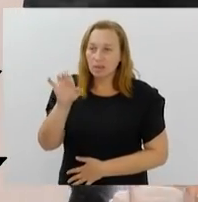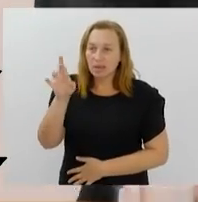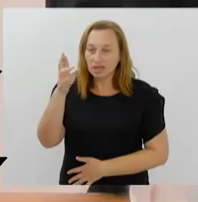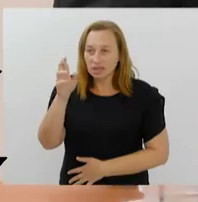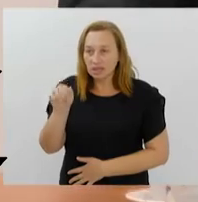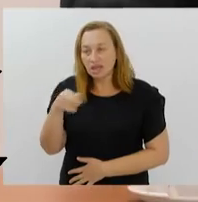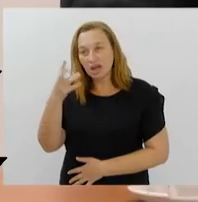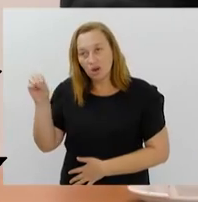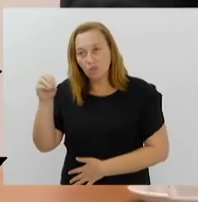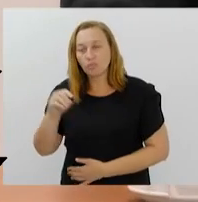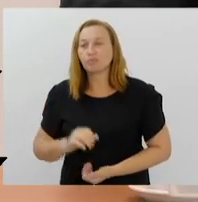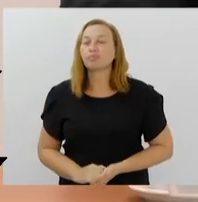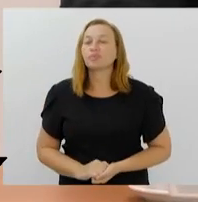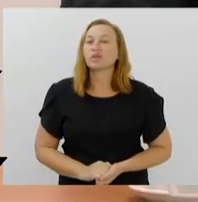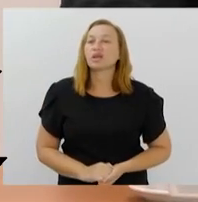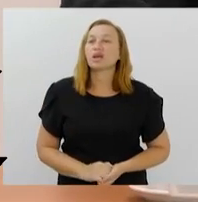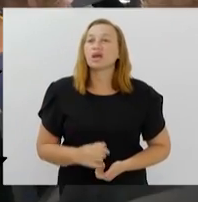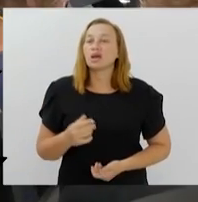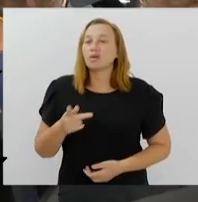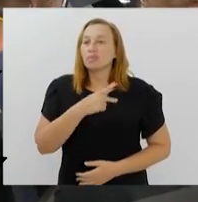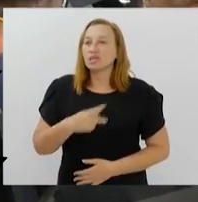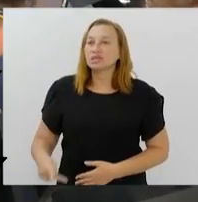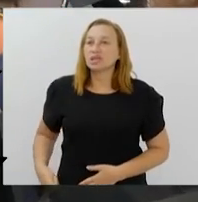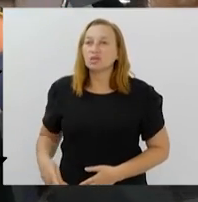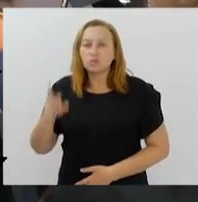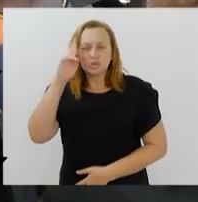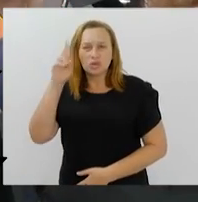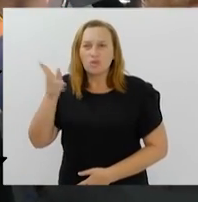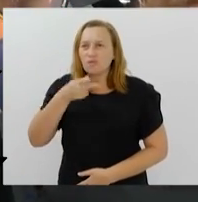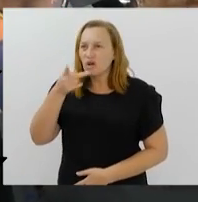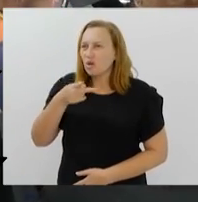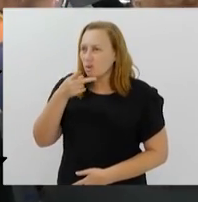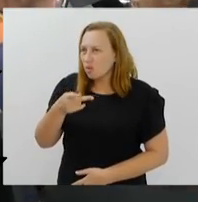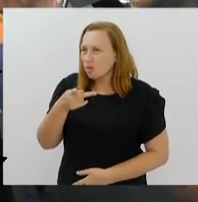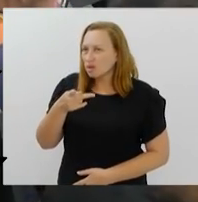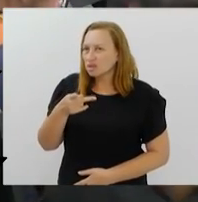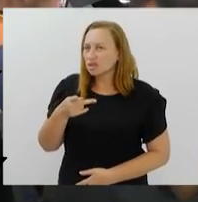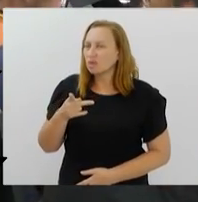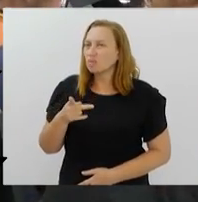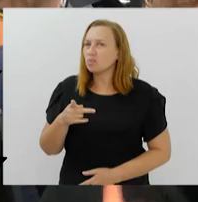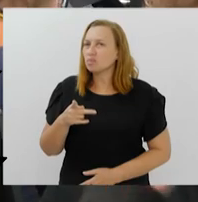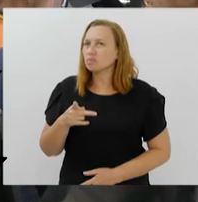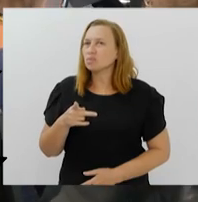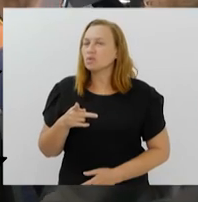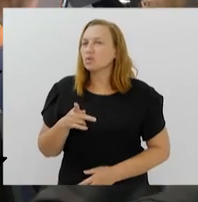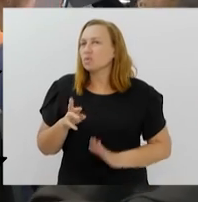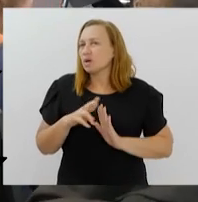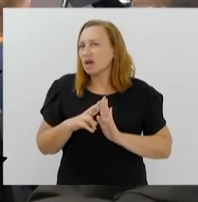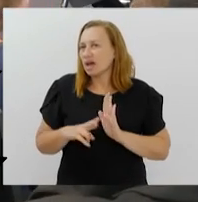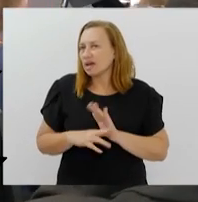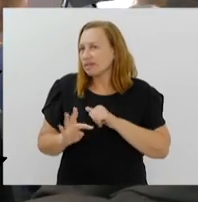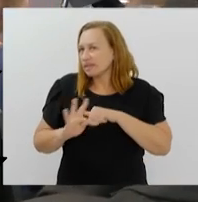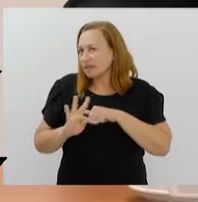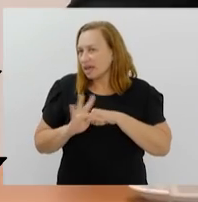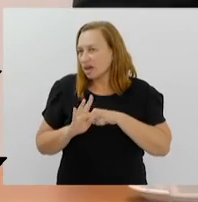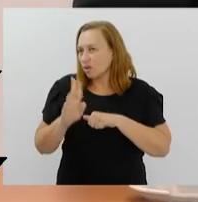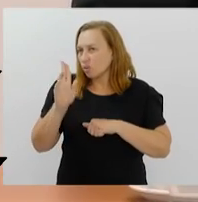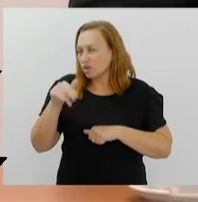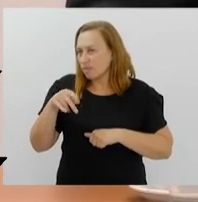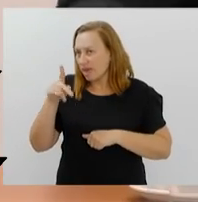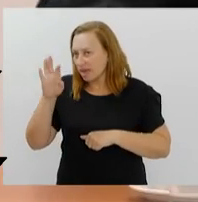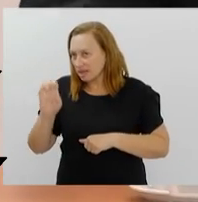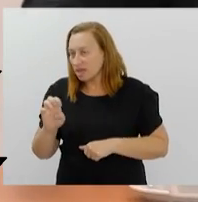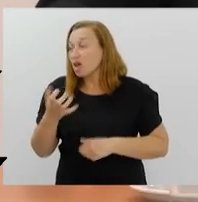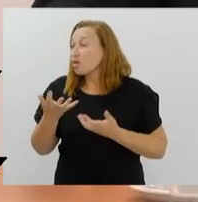tarde a todos Presidente você falou que existe um termo de cooperação técnica com com un mé ferge eu